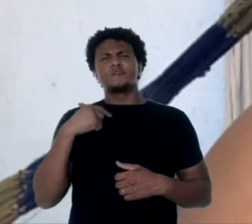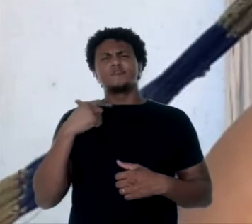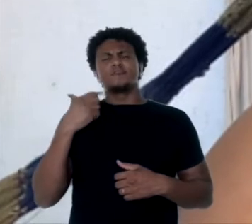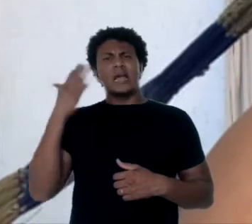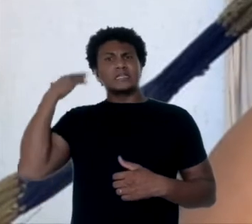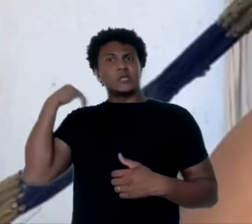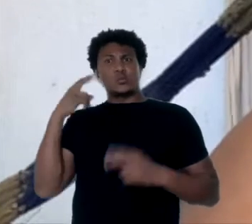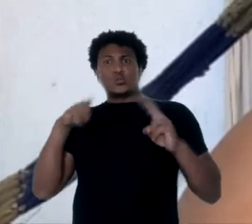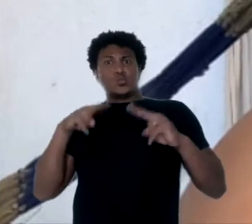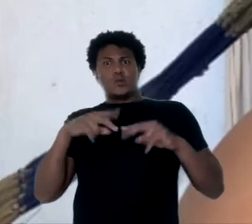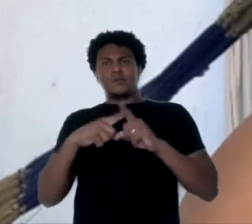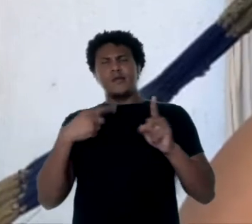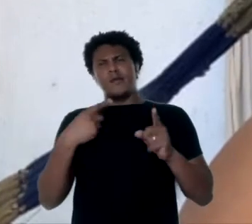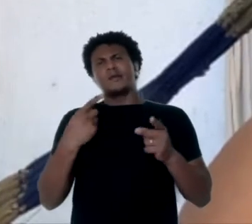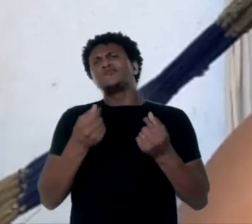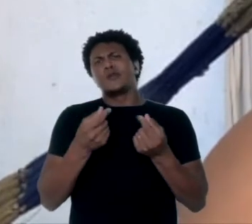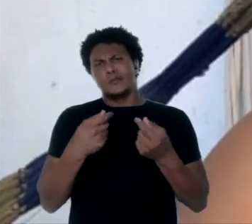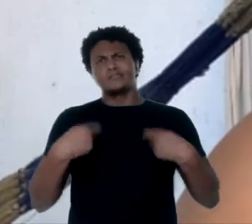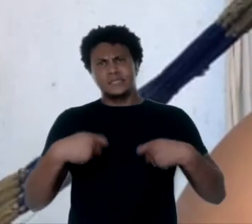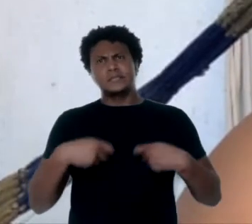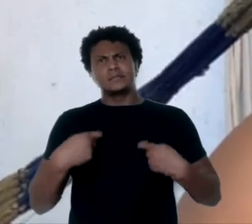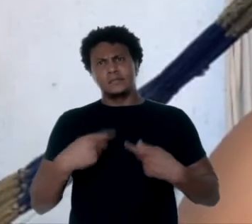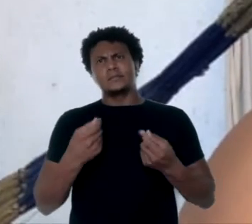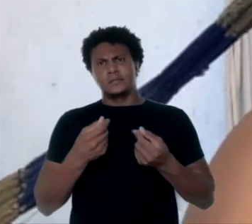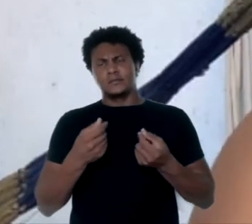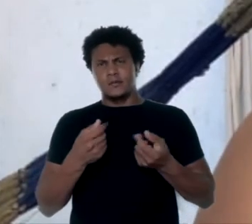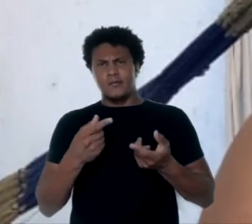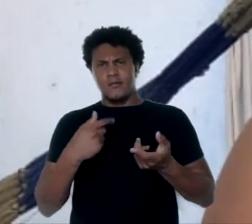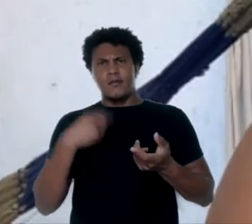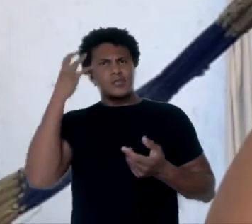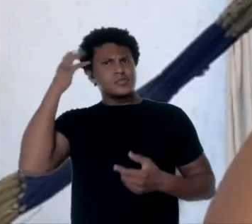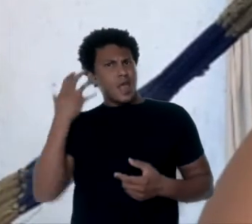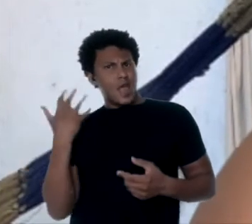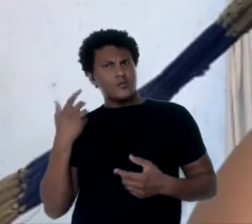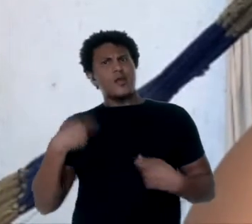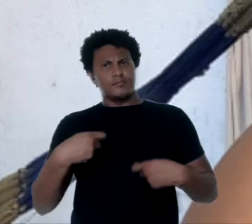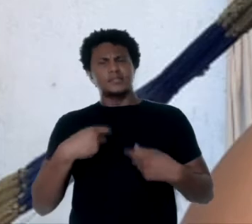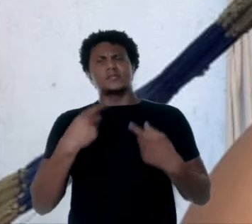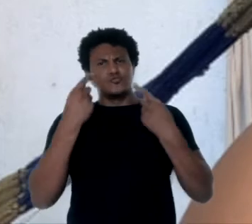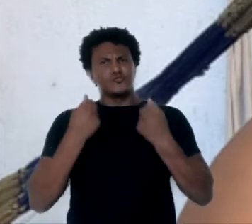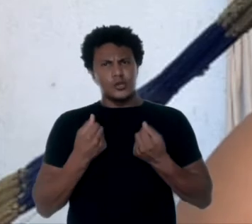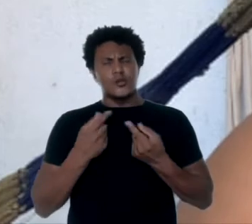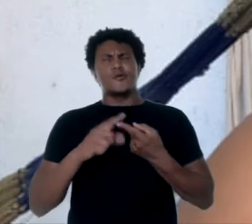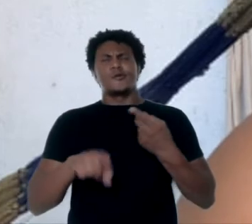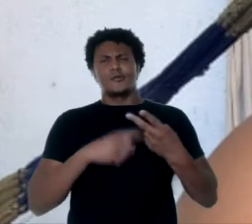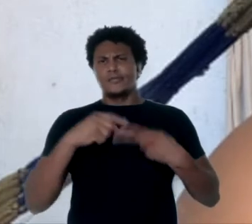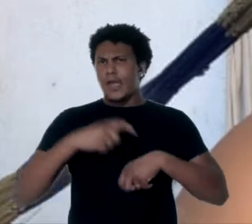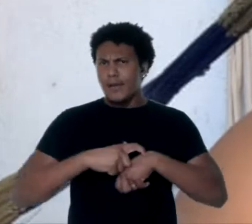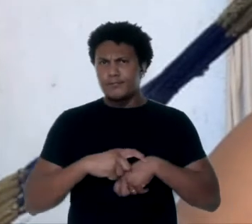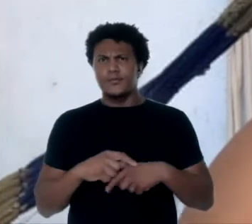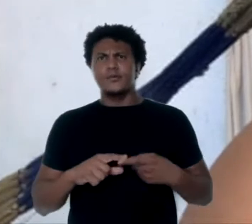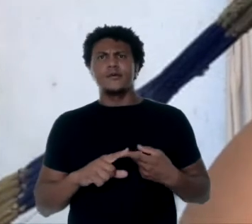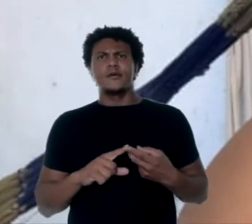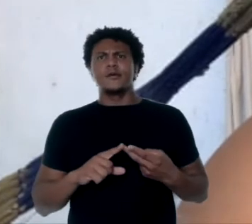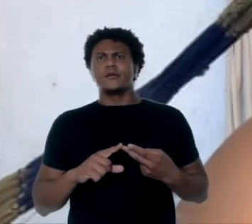antes, porque é um investimento. Vamos ser francos, ser drag é um grande investimento que você faz pra sua carreira.